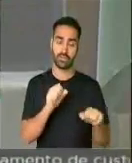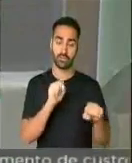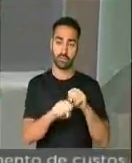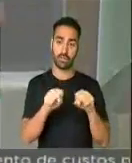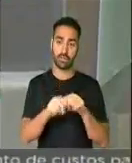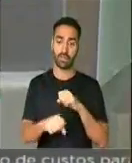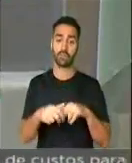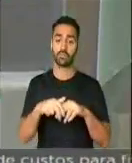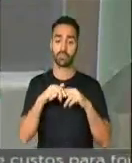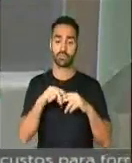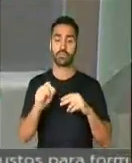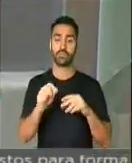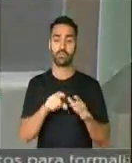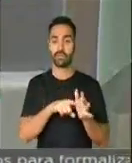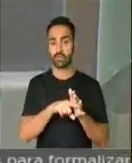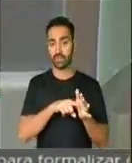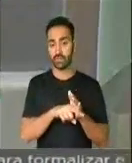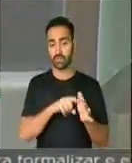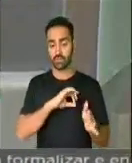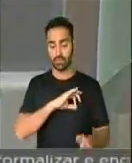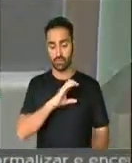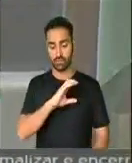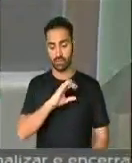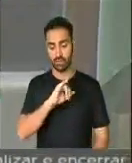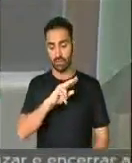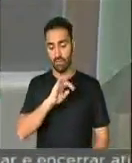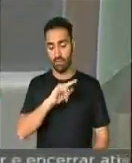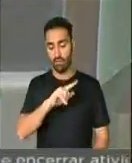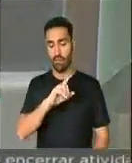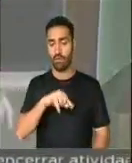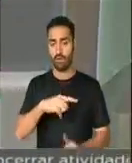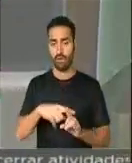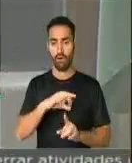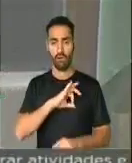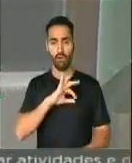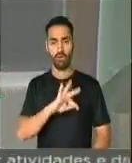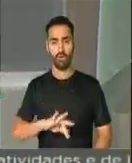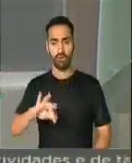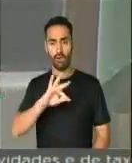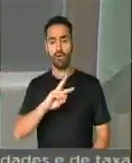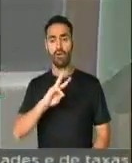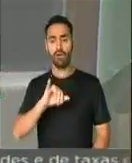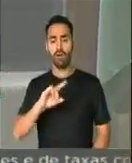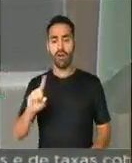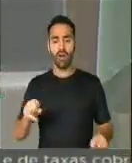Portanto, a investigação da Polícia Civil e a paralela da Polícia Federal vão fazer justiça